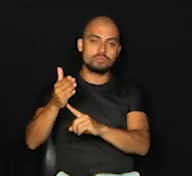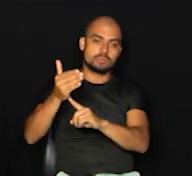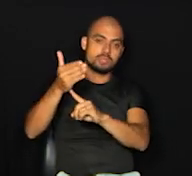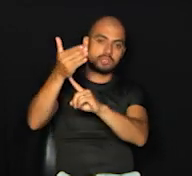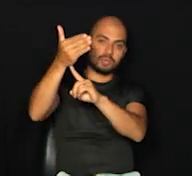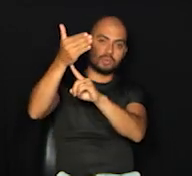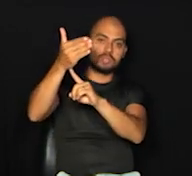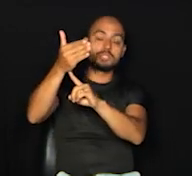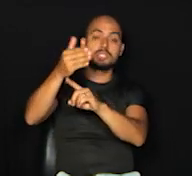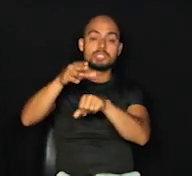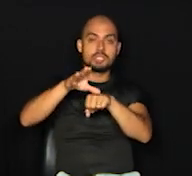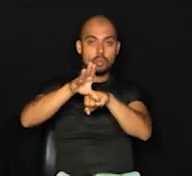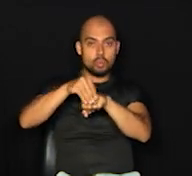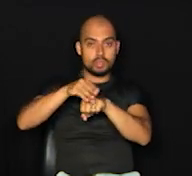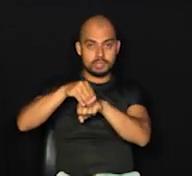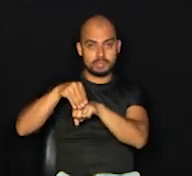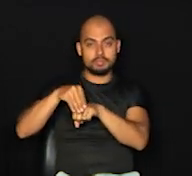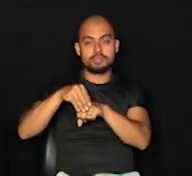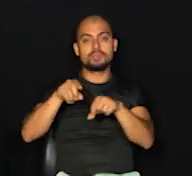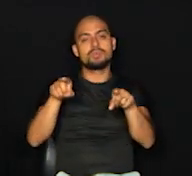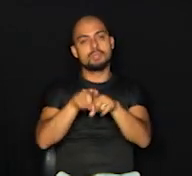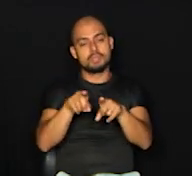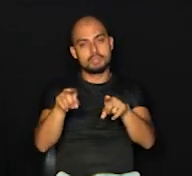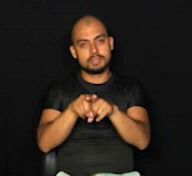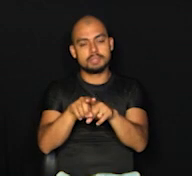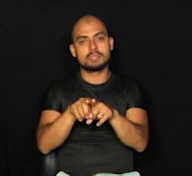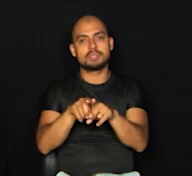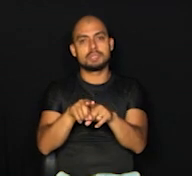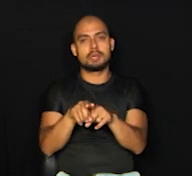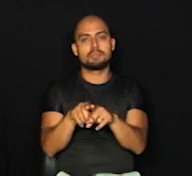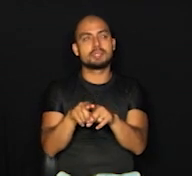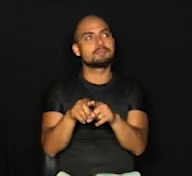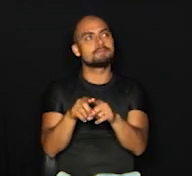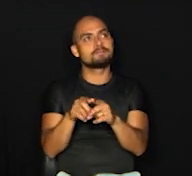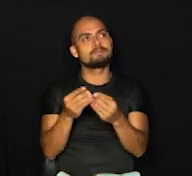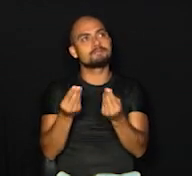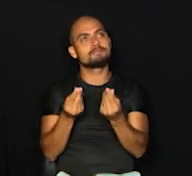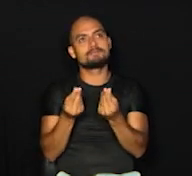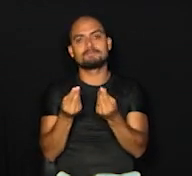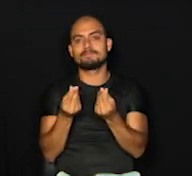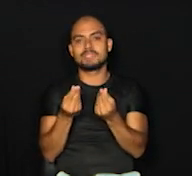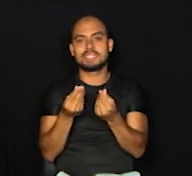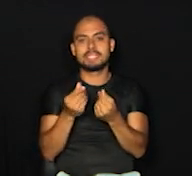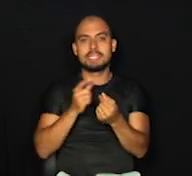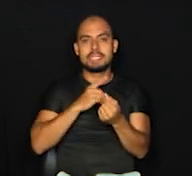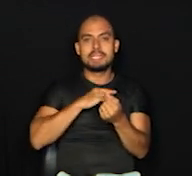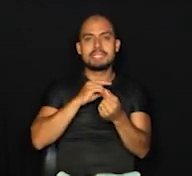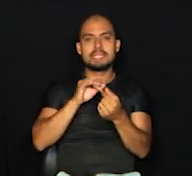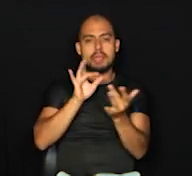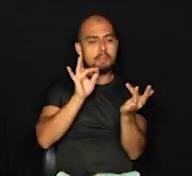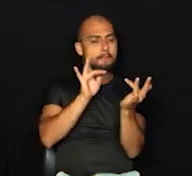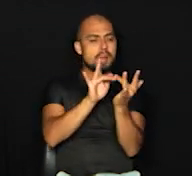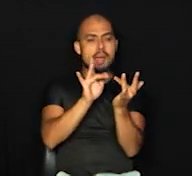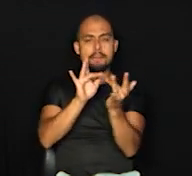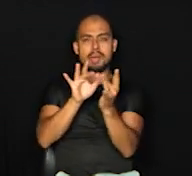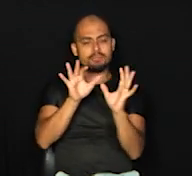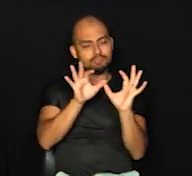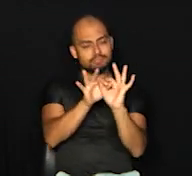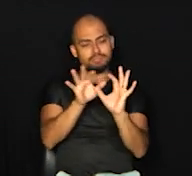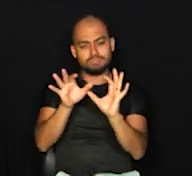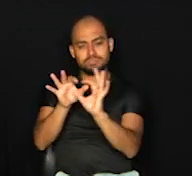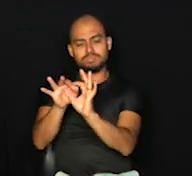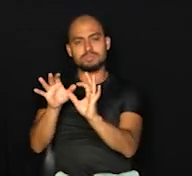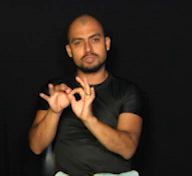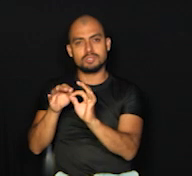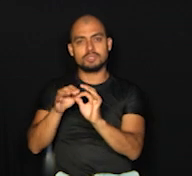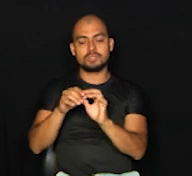tecnologias, em conhecimento, e, além disso, também construir as conexões, a densidade entre os